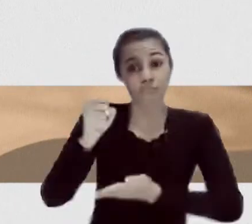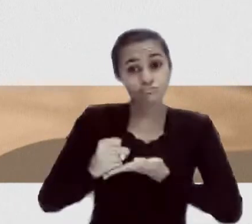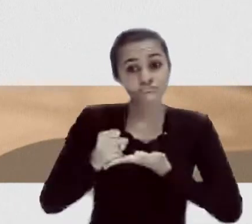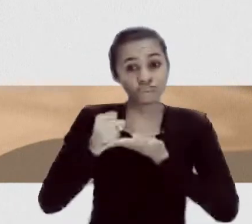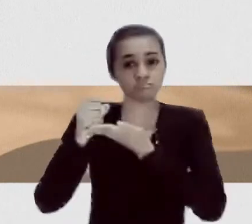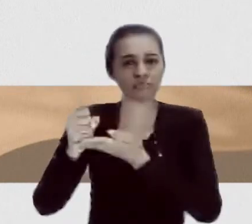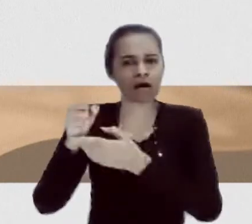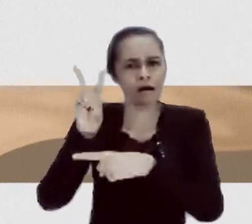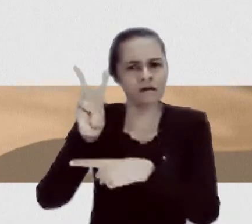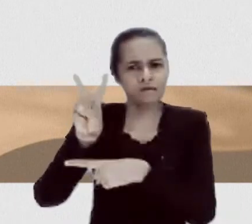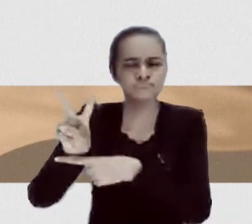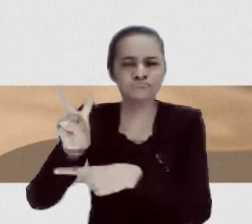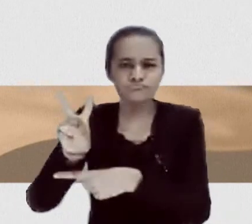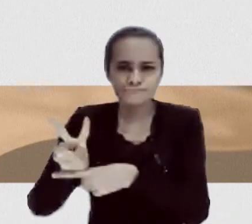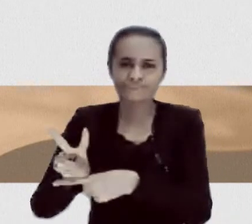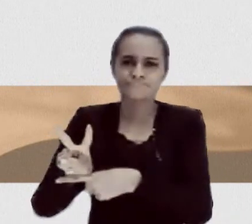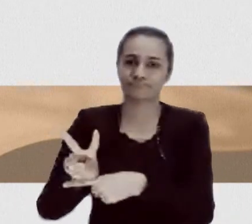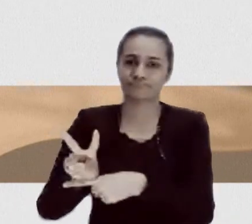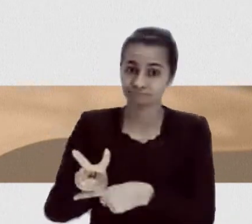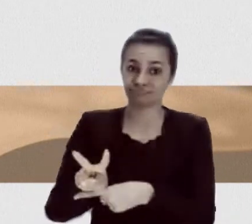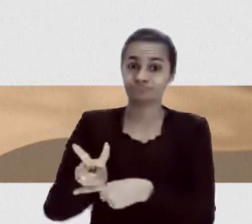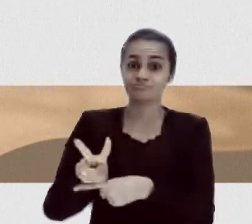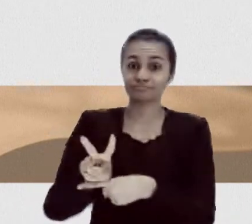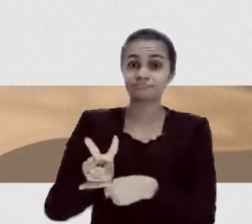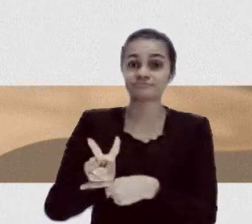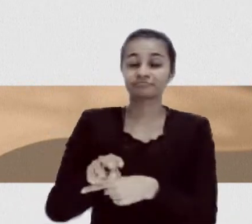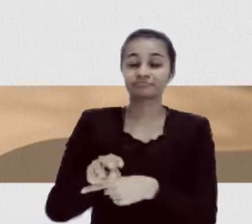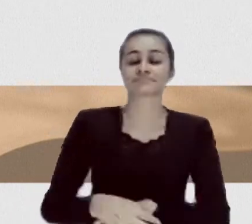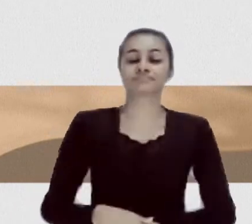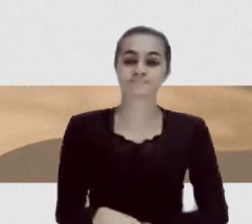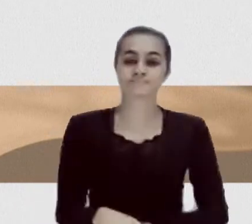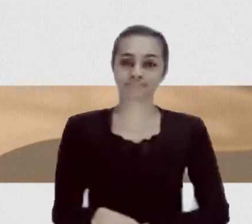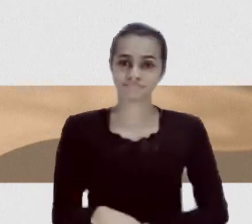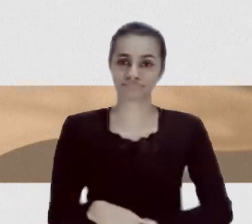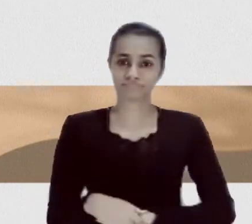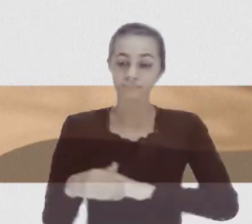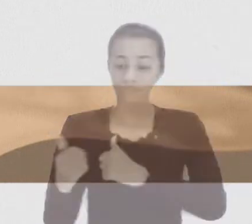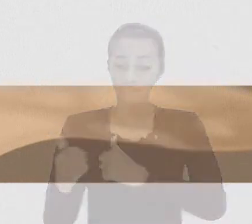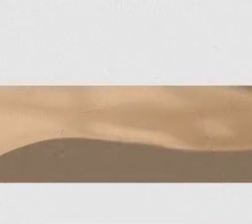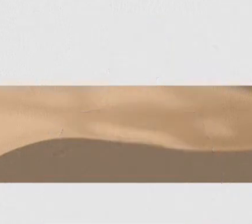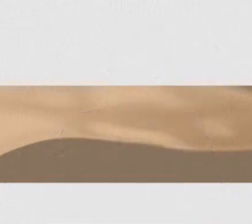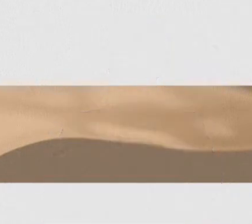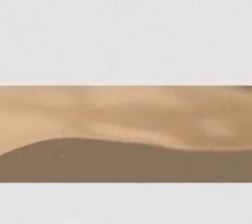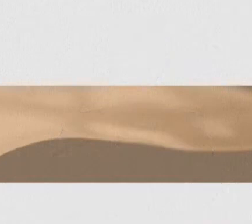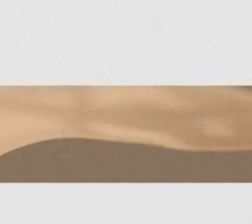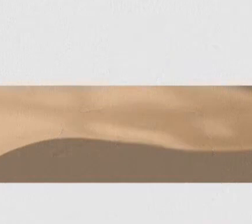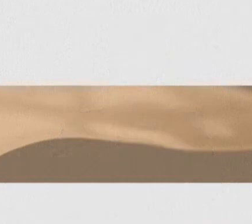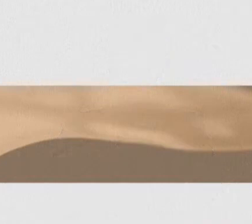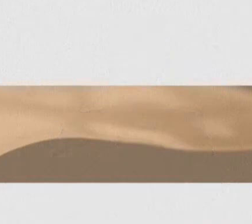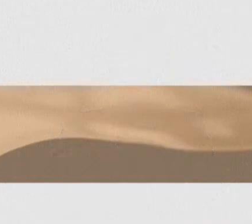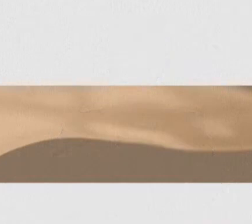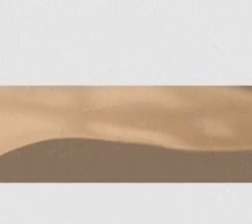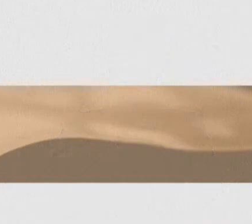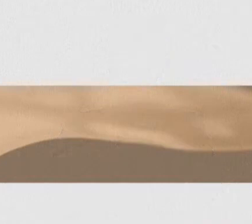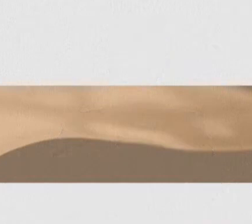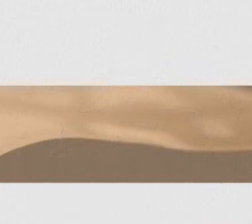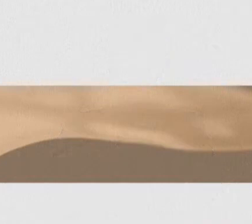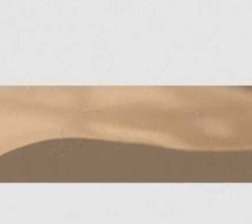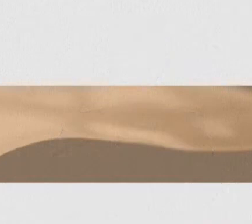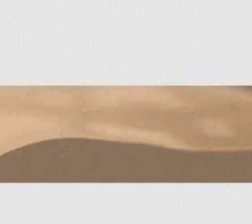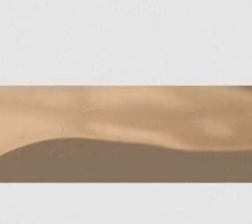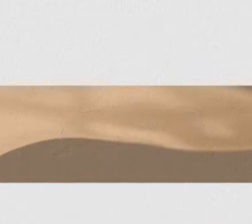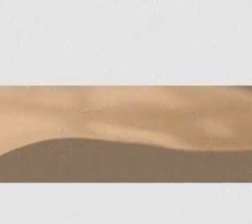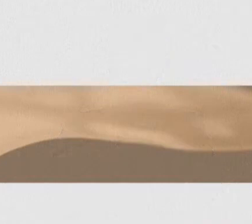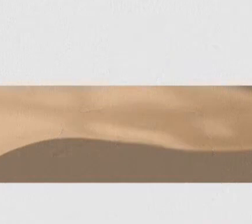a outros nossa responsabilidade. Aos que estão dentro do nosso alcance, devemos mostrar